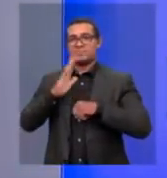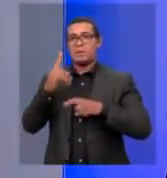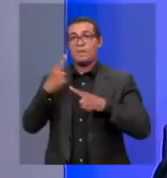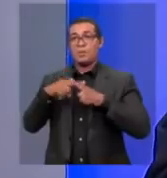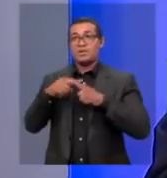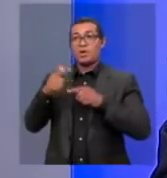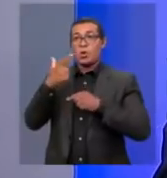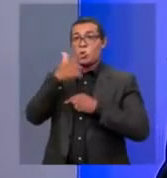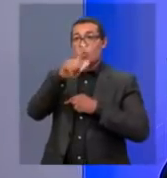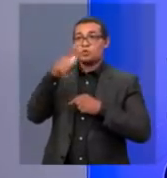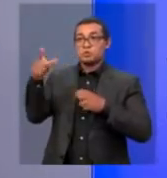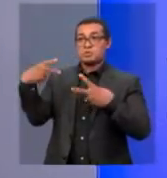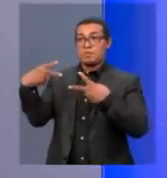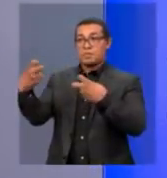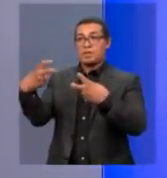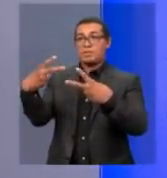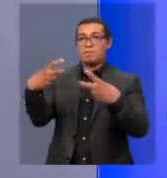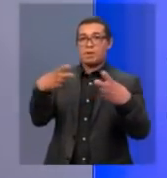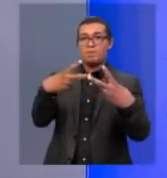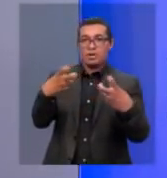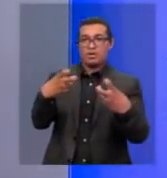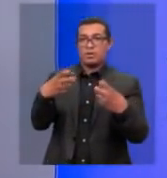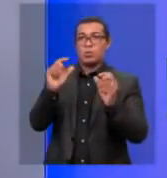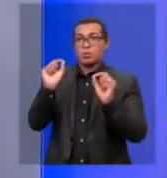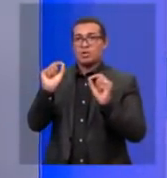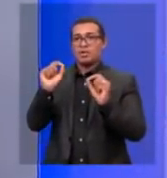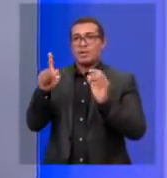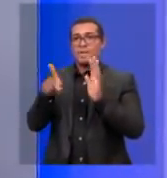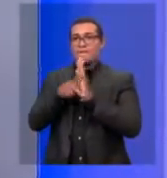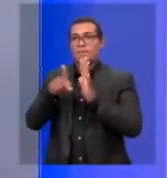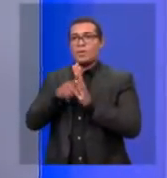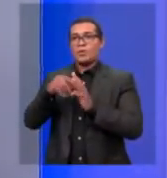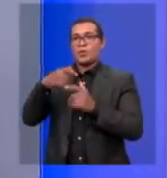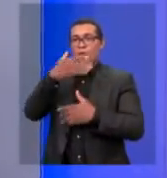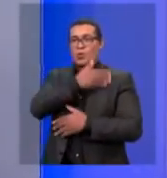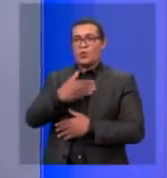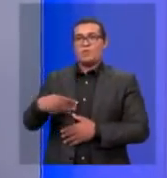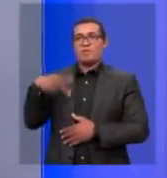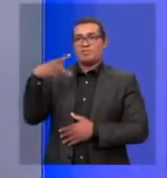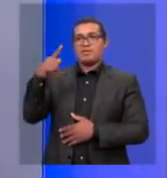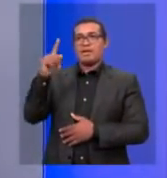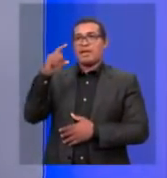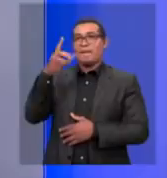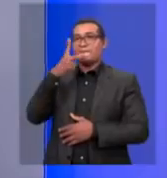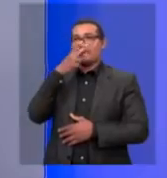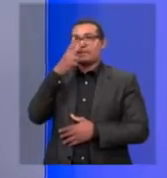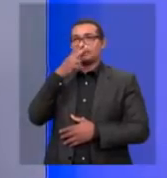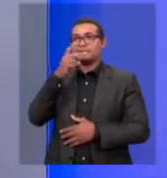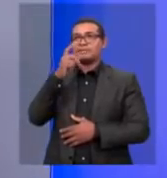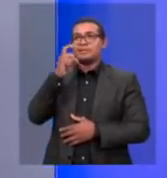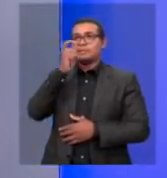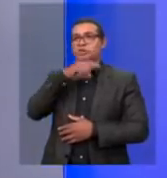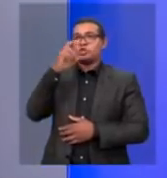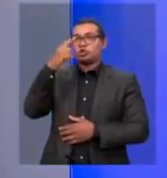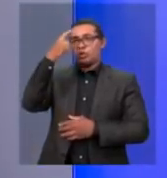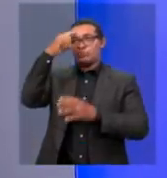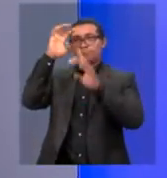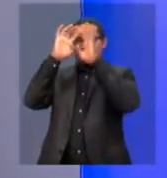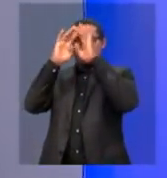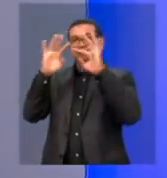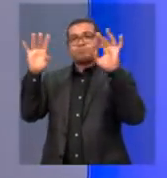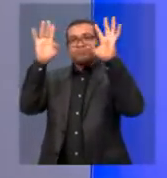perceber que o governo dito pelo candidato é ficção só tem na cabeça dele né olha só o transporte público